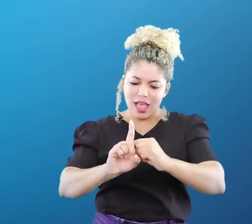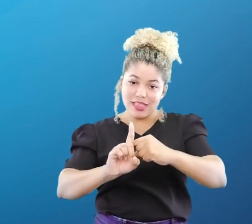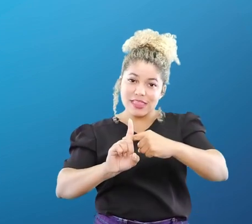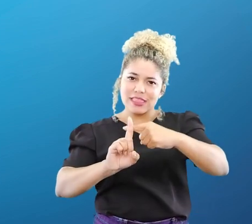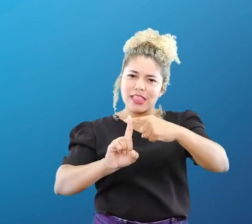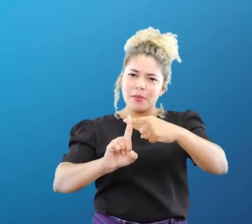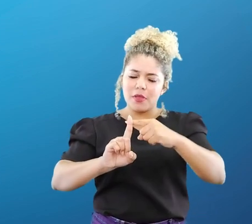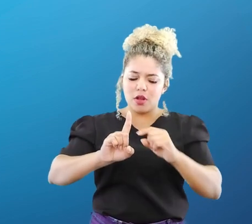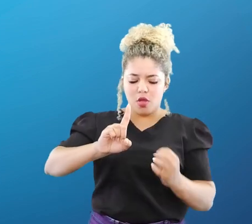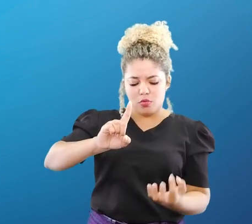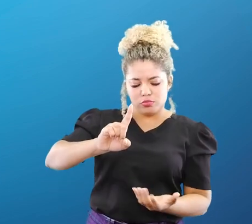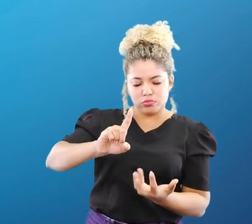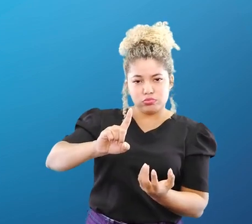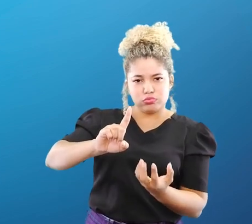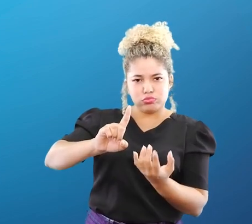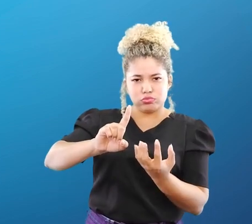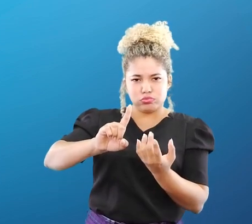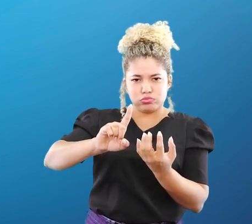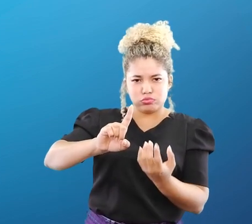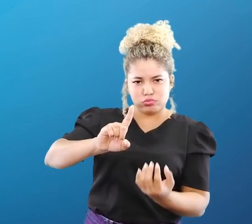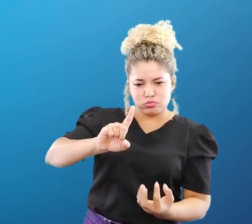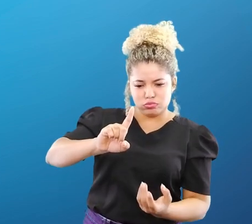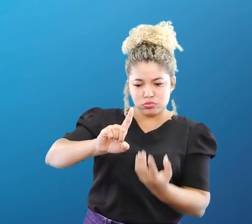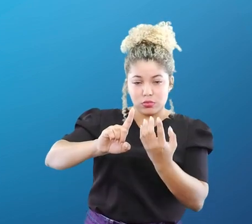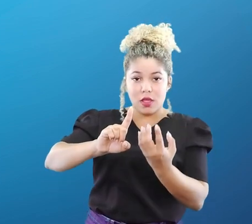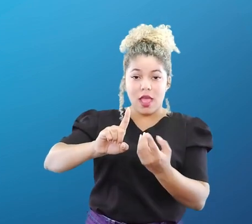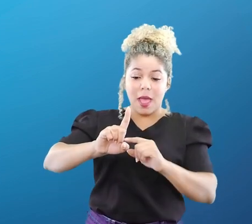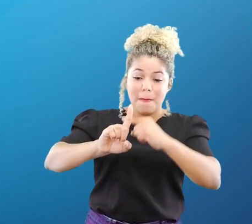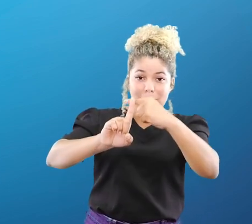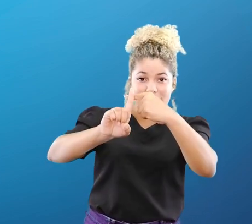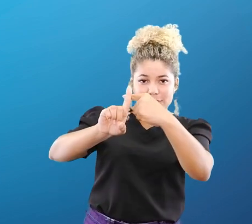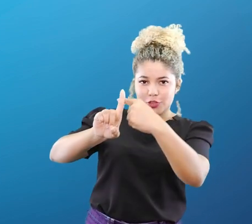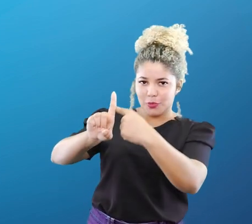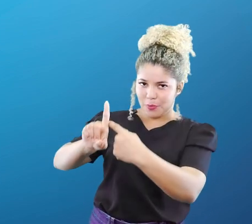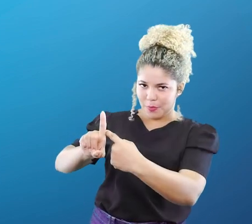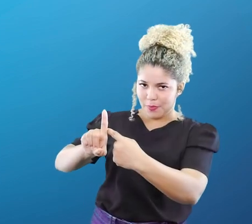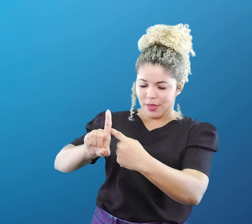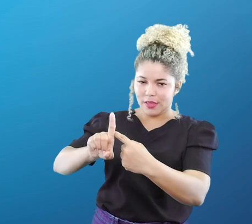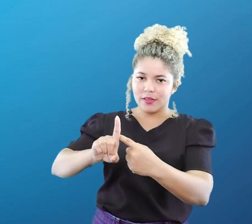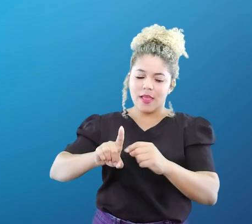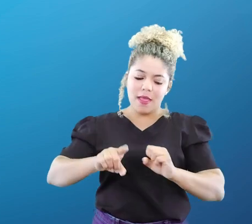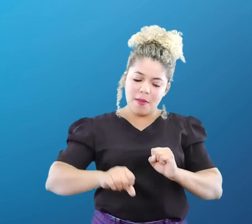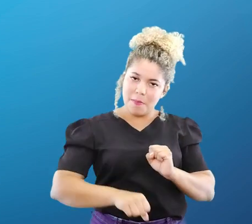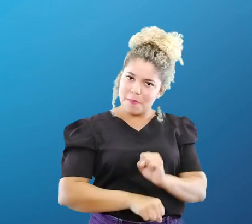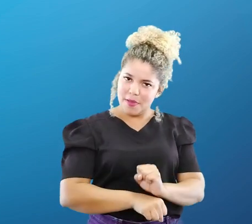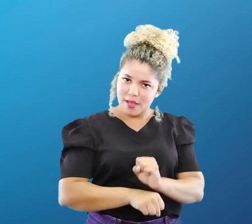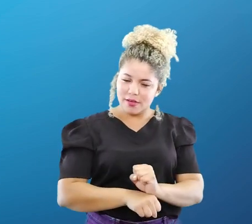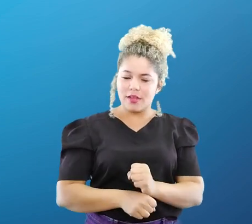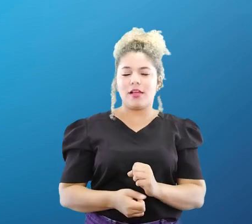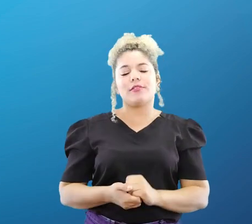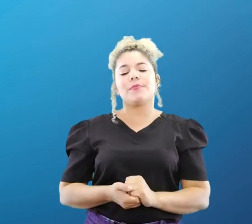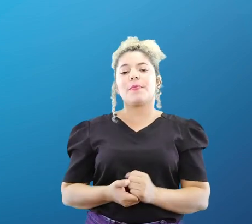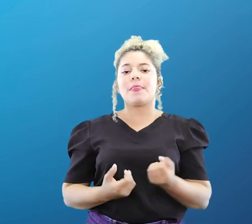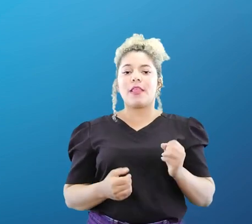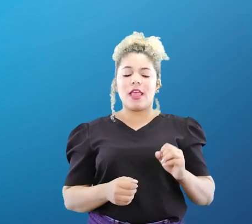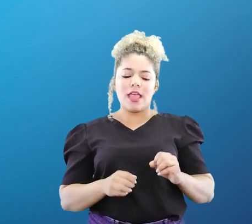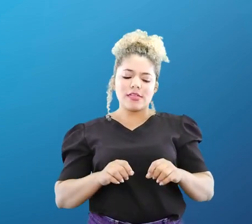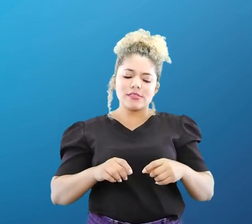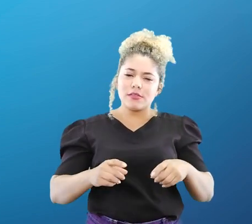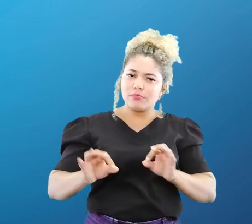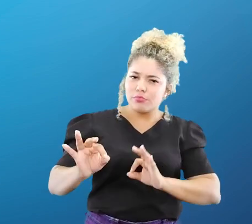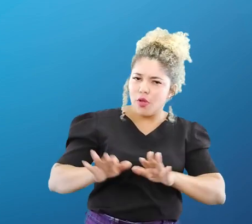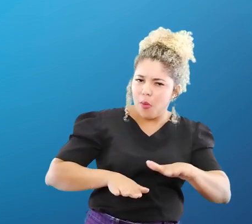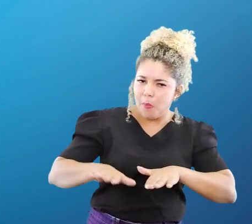acaba sendo menos densa e sobe. Já na parte que é mais fria, menos quente, nós temos as convecções, essas ondas que